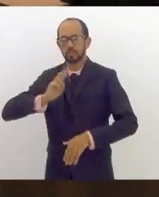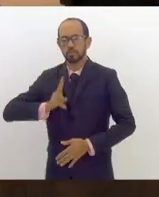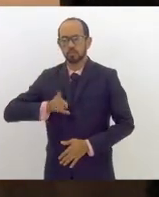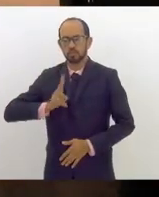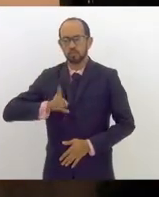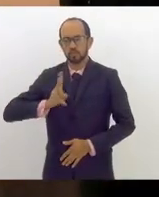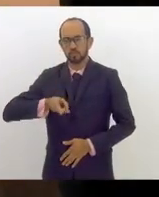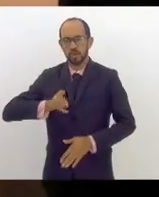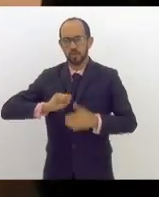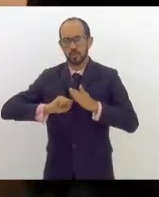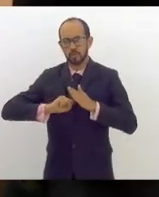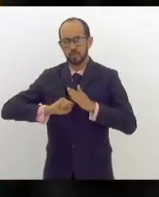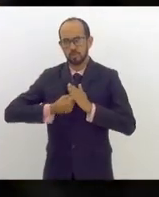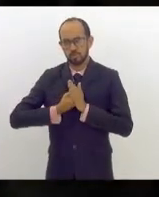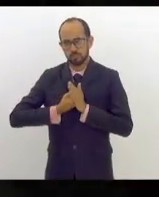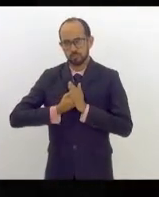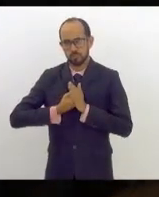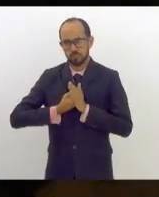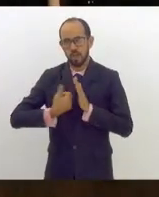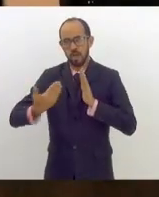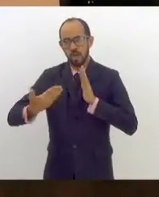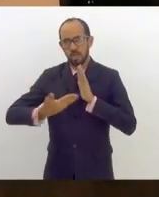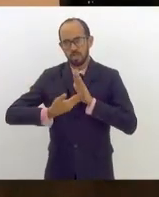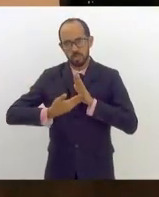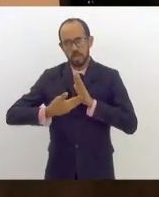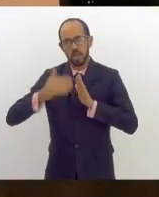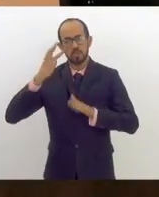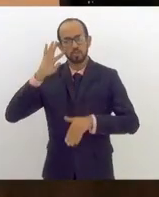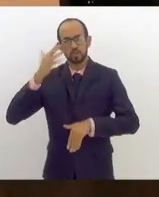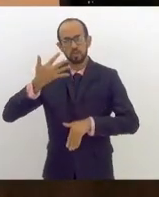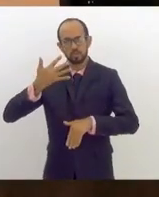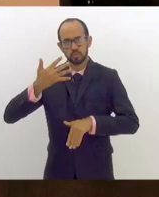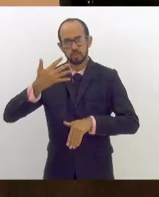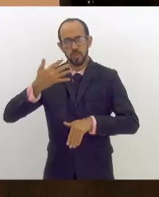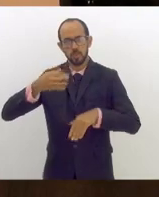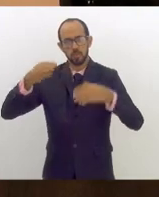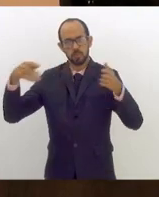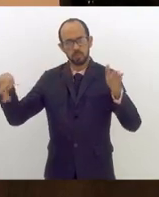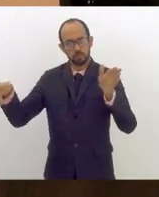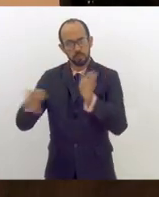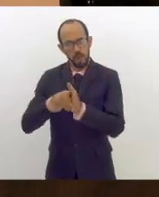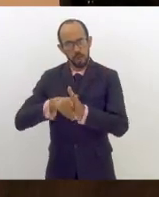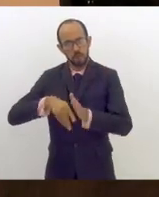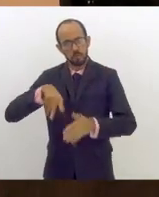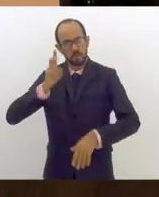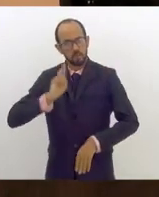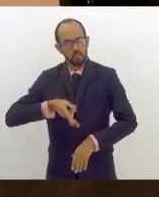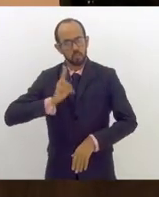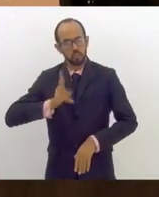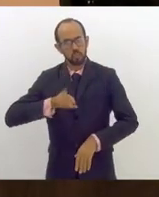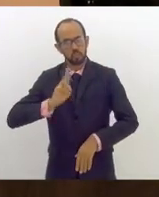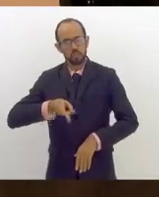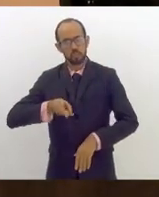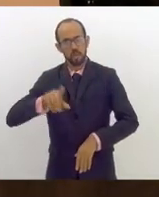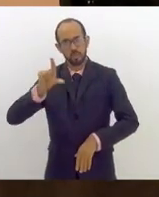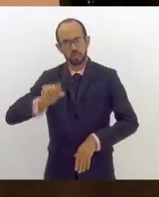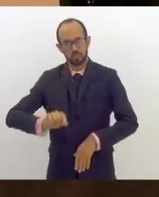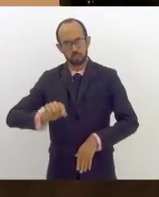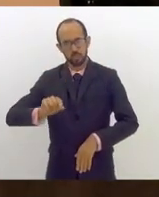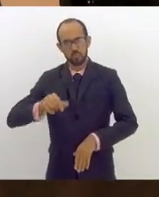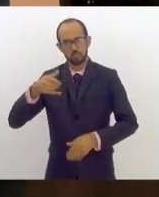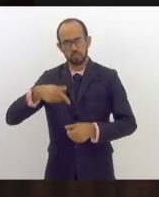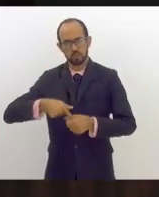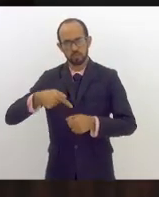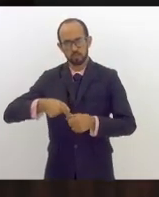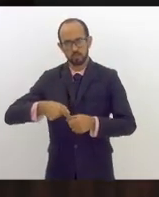pauta dos ventos em obstrução até que se chegue a solução adequada da manutenção da redução dos combustíveis eu quero